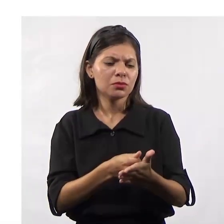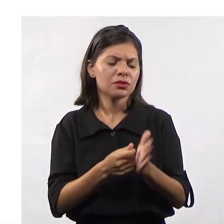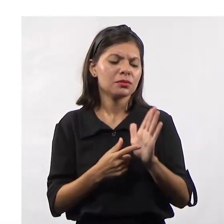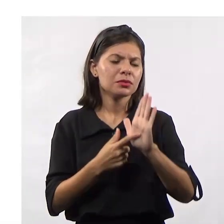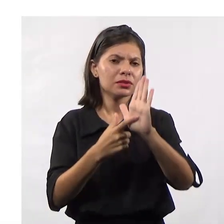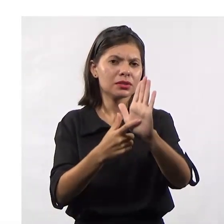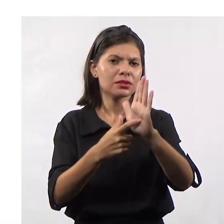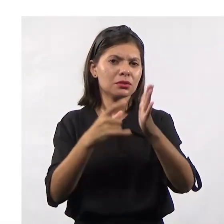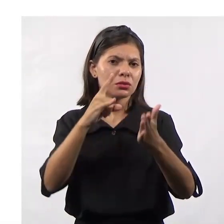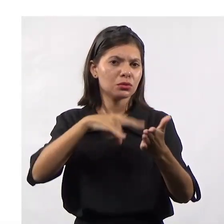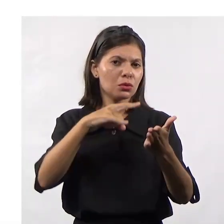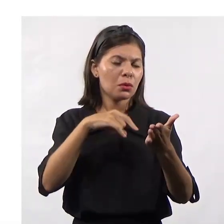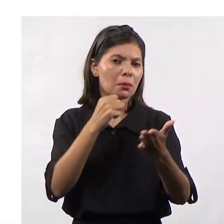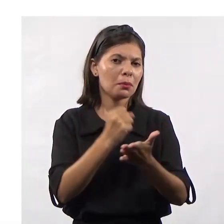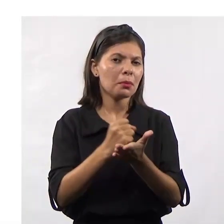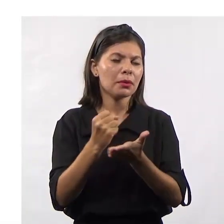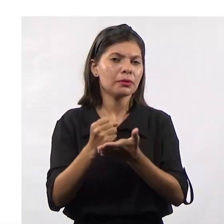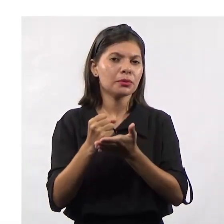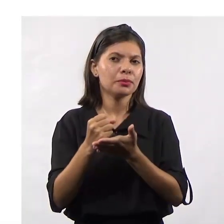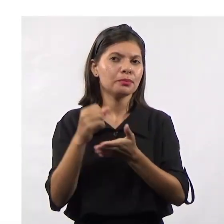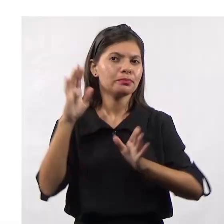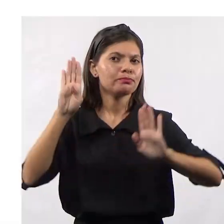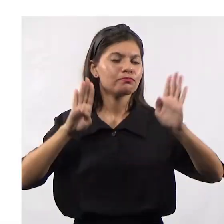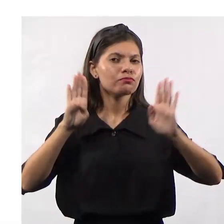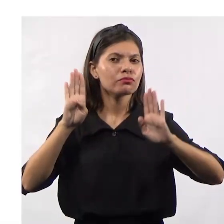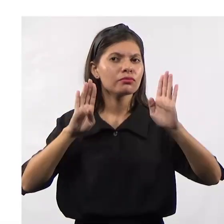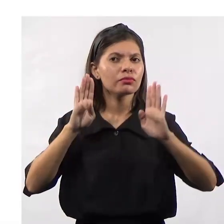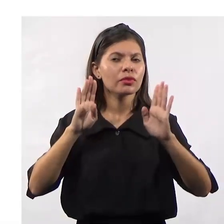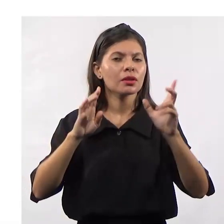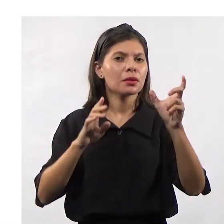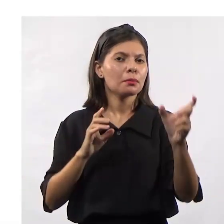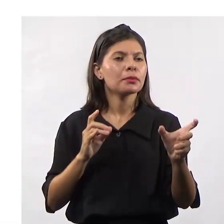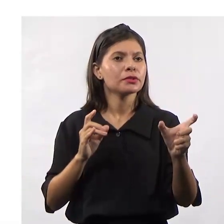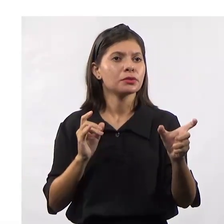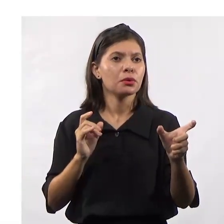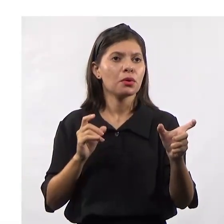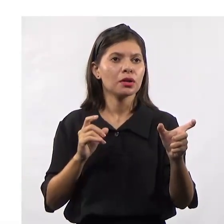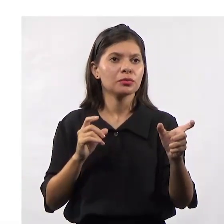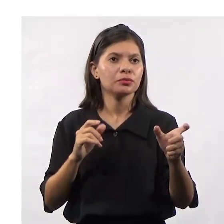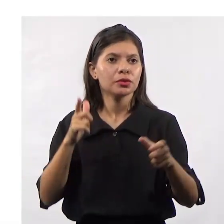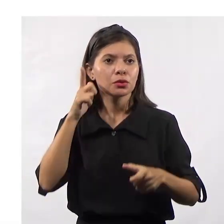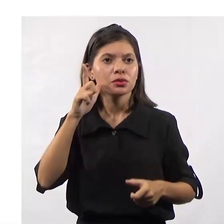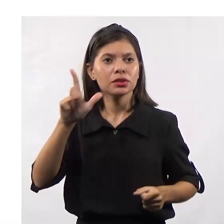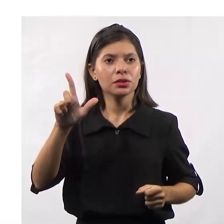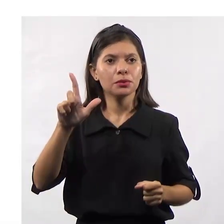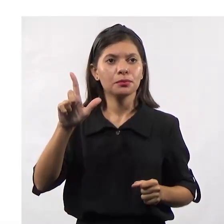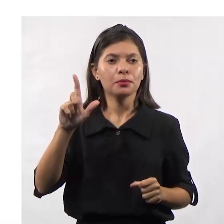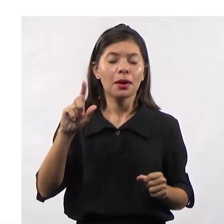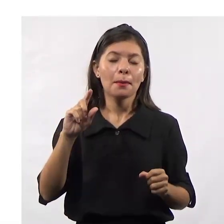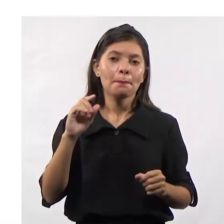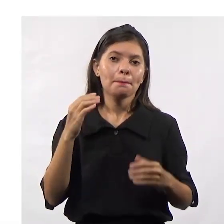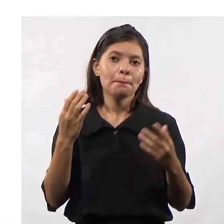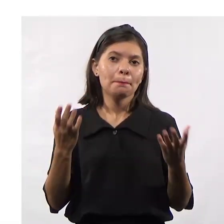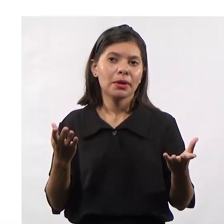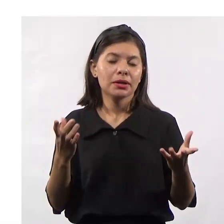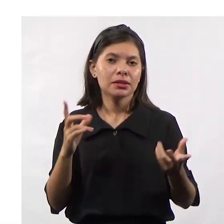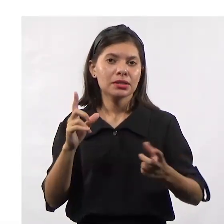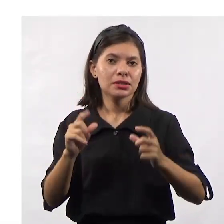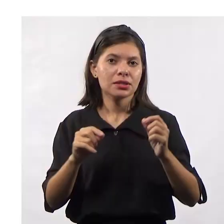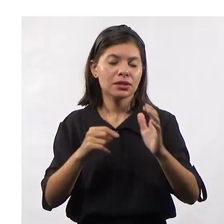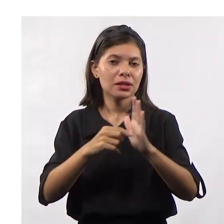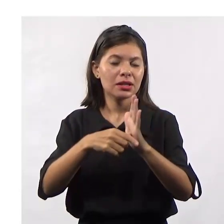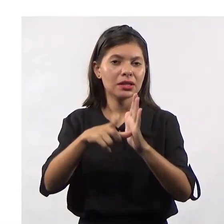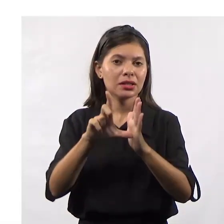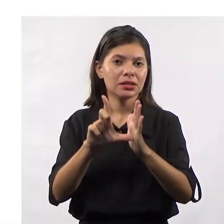de habilitação apenas pelo licitante vencedor, exceto quando a fase de habilitação anteceder a